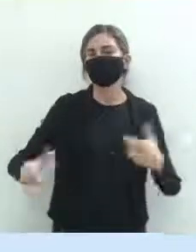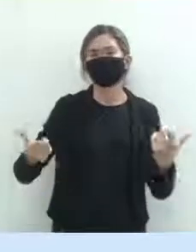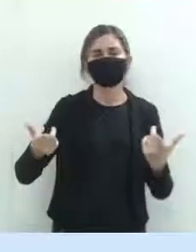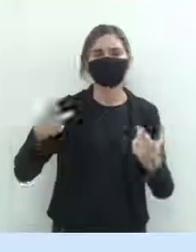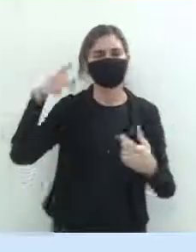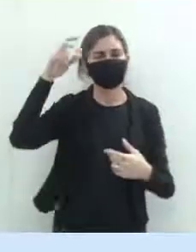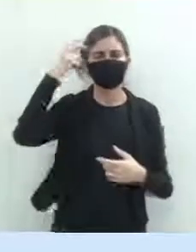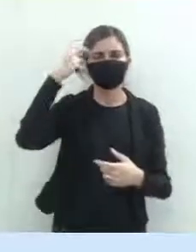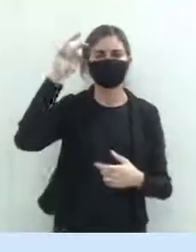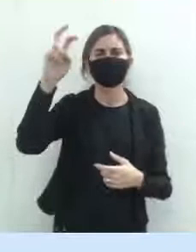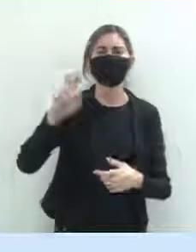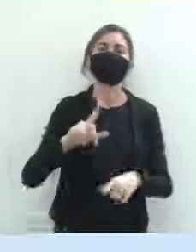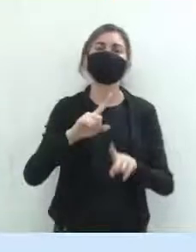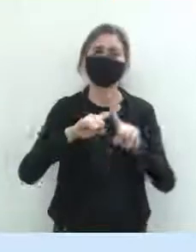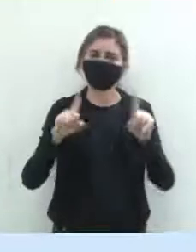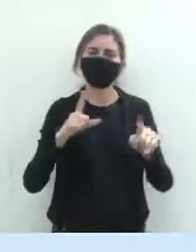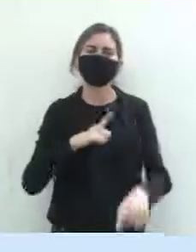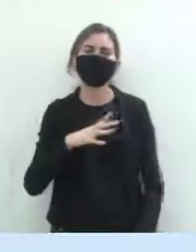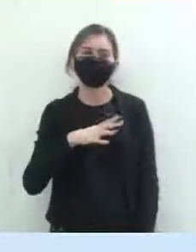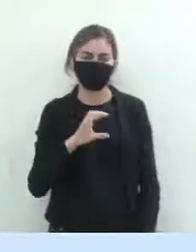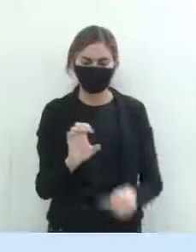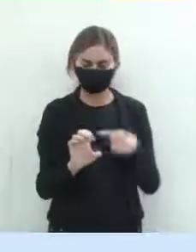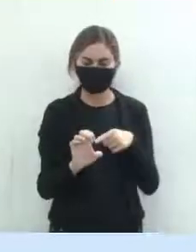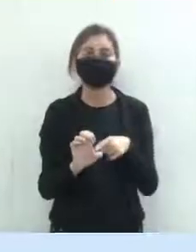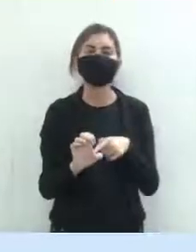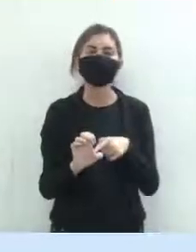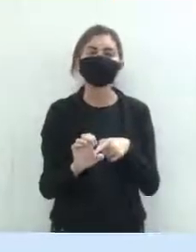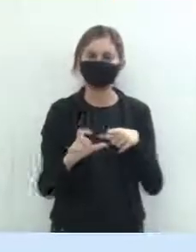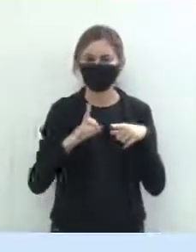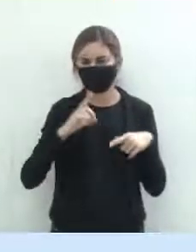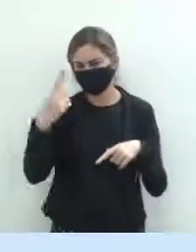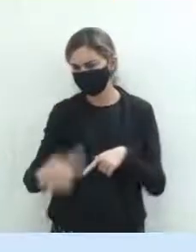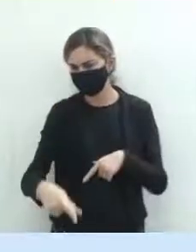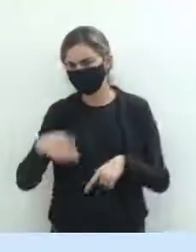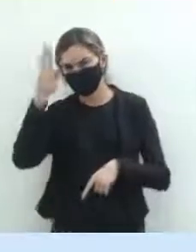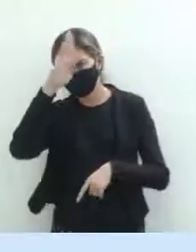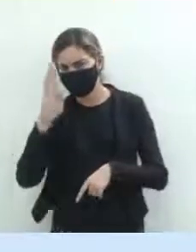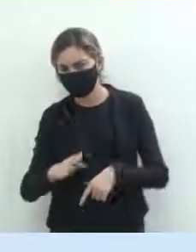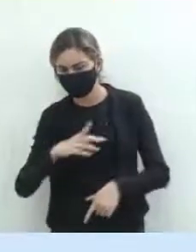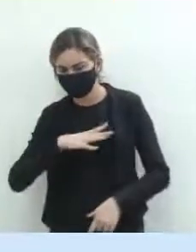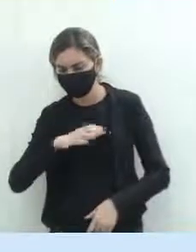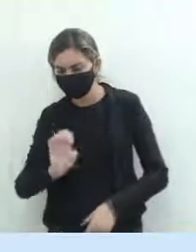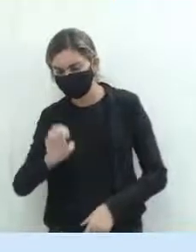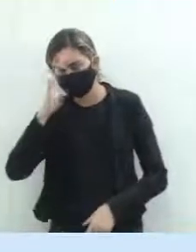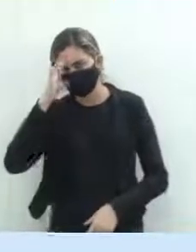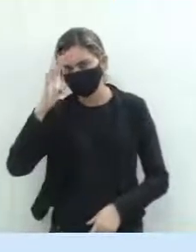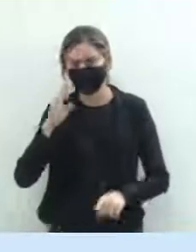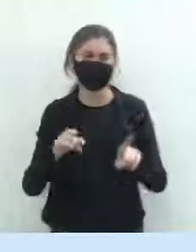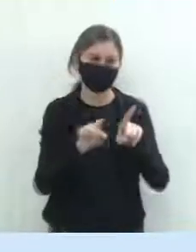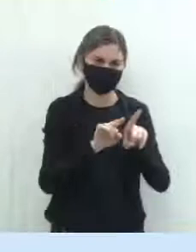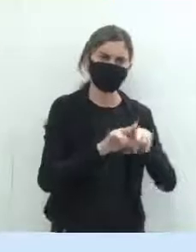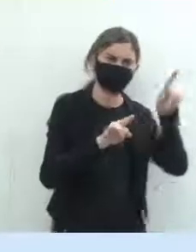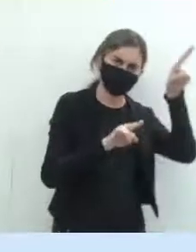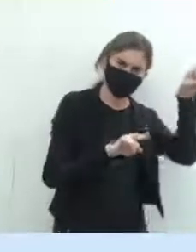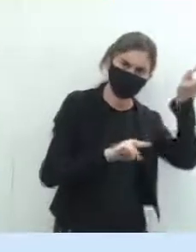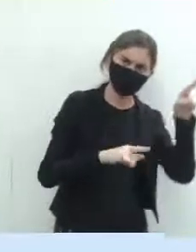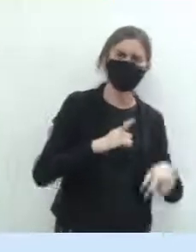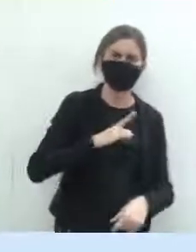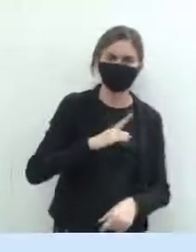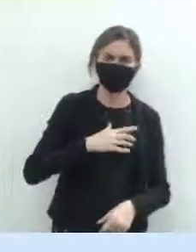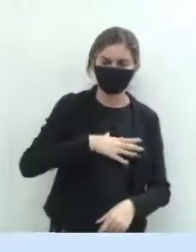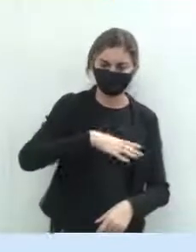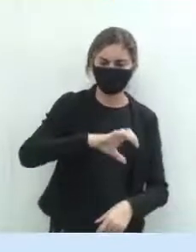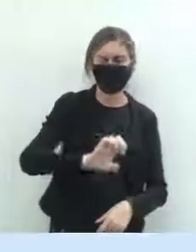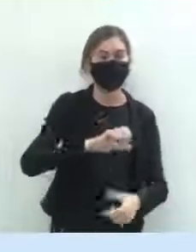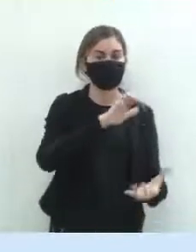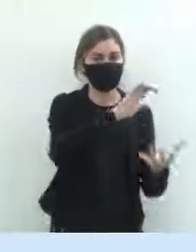etc. Mas existe uma ética. Qual é a ética? Tanto aqui no Brasil, principalmente também no Oriente, seja